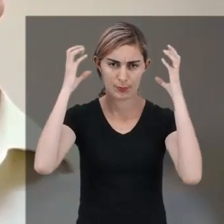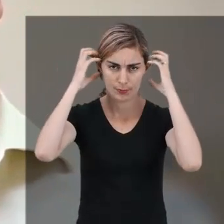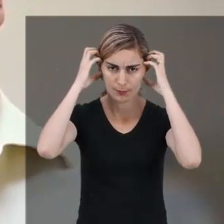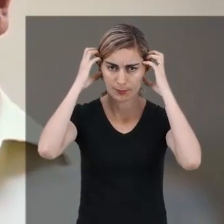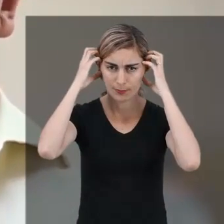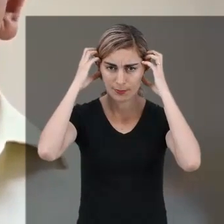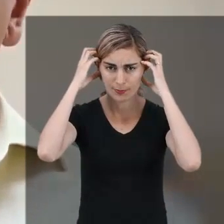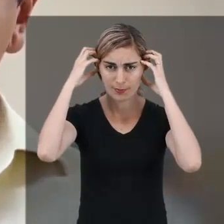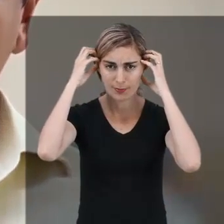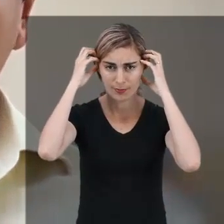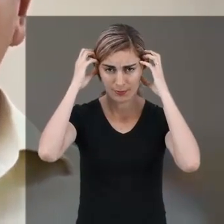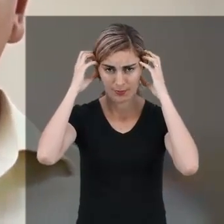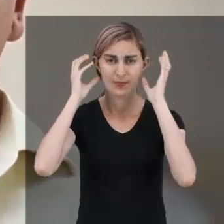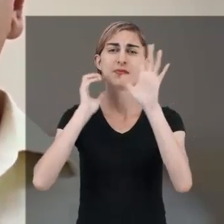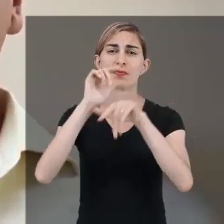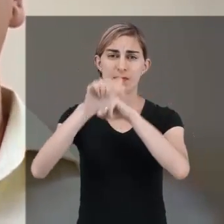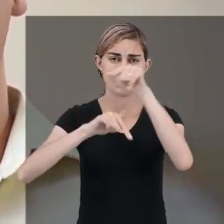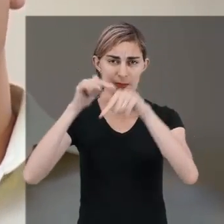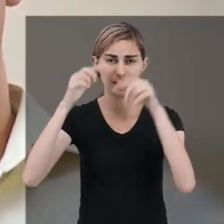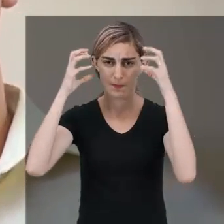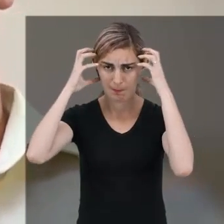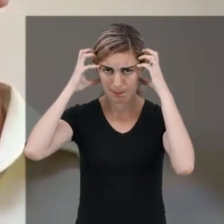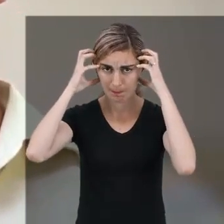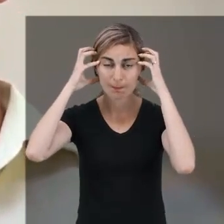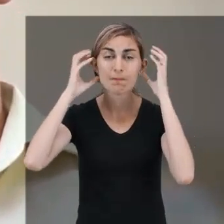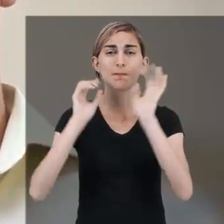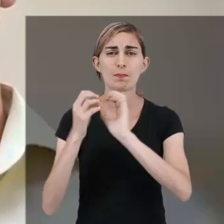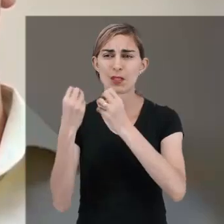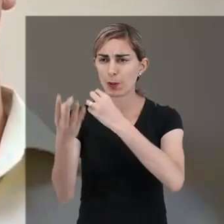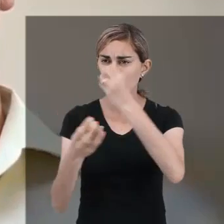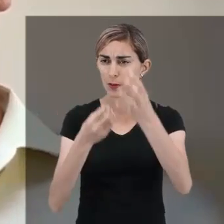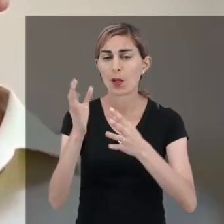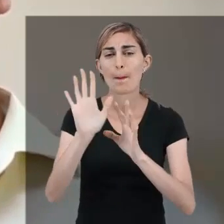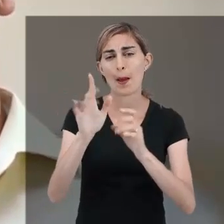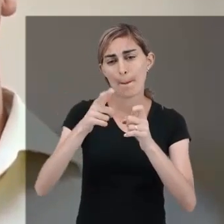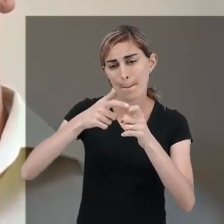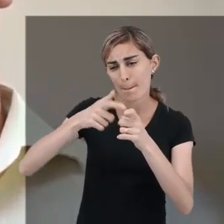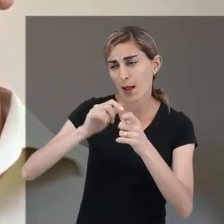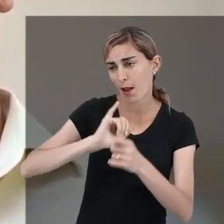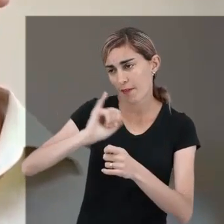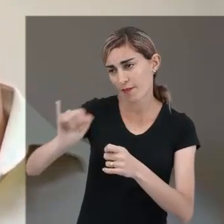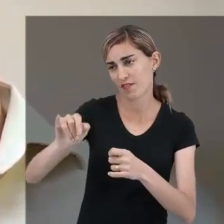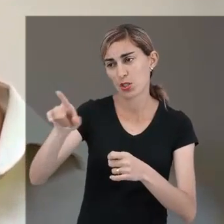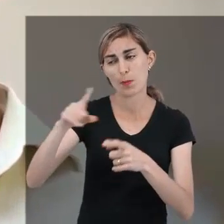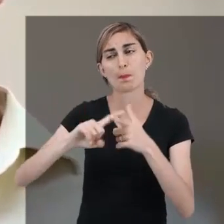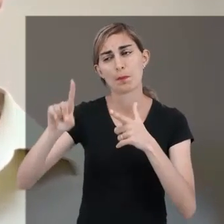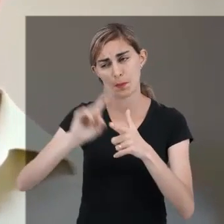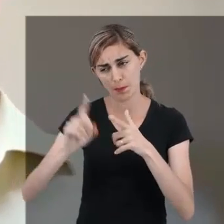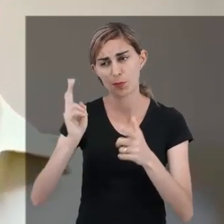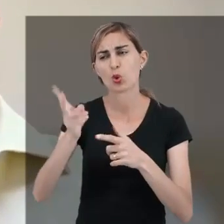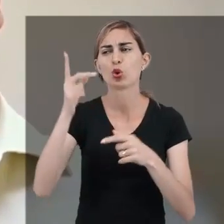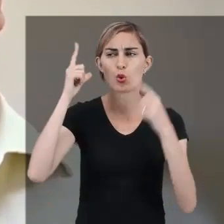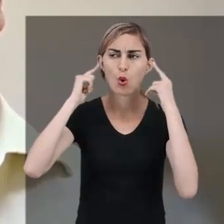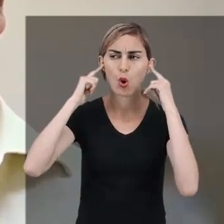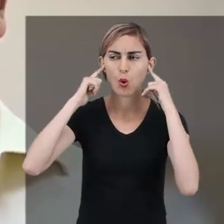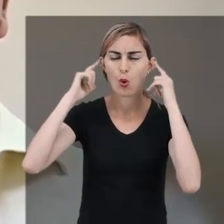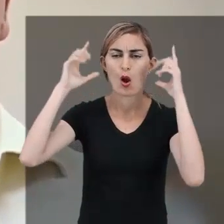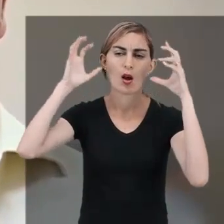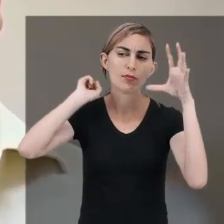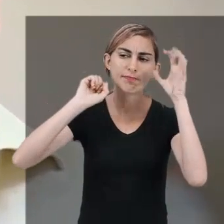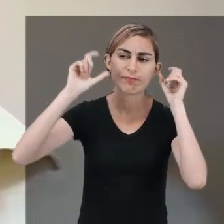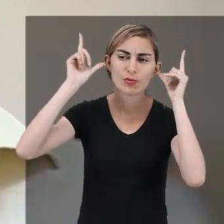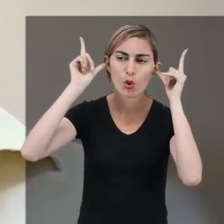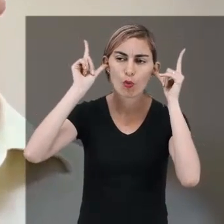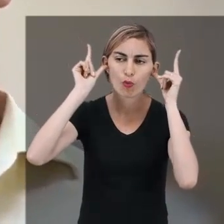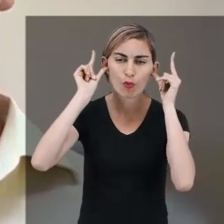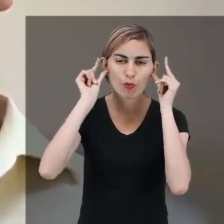para o trabalhador. A gente forneceu a proteção auditiva, mas o médico começa a sinalizar para a gente que está tendo perda auditiva dos nossos trabalhadores.